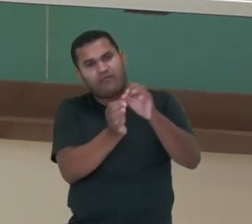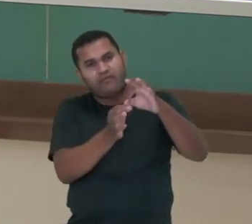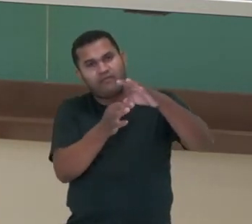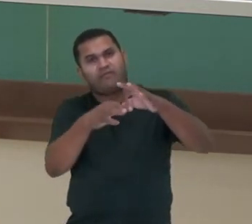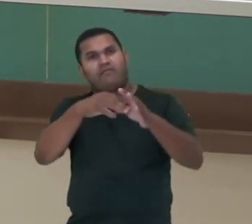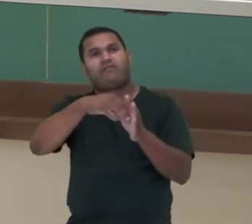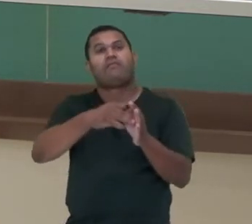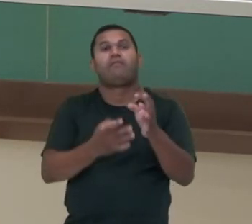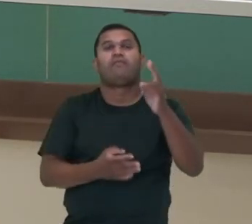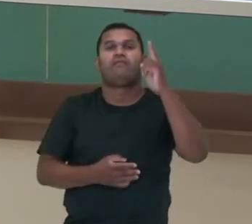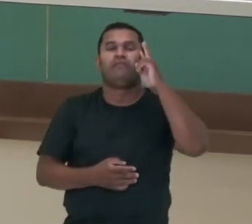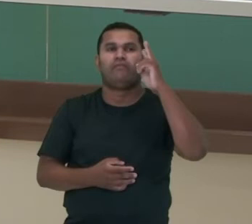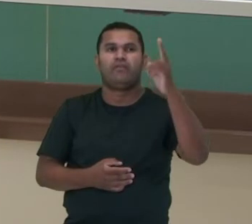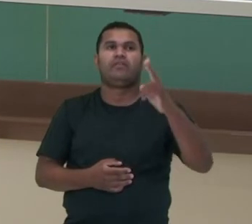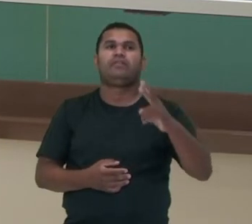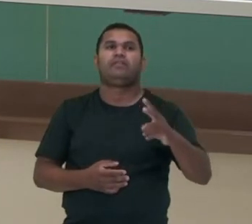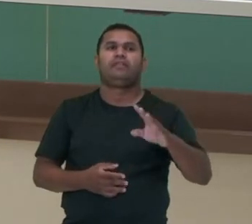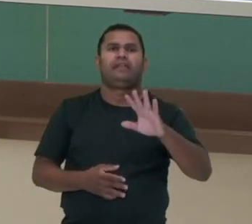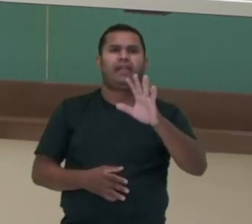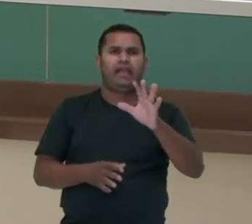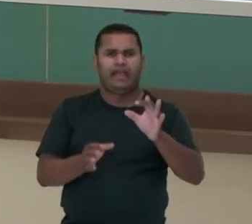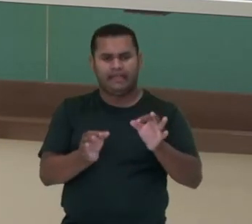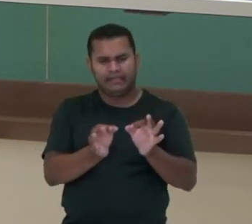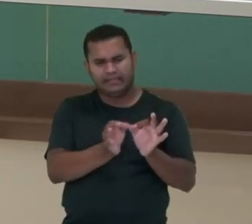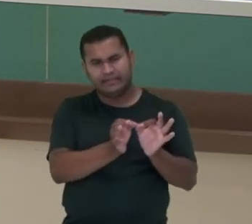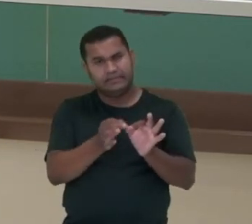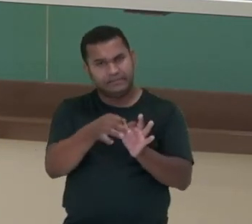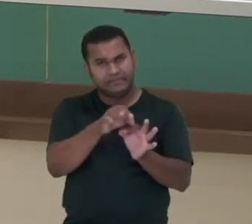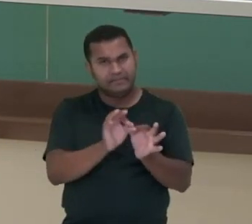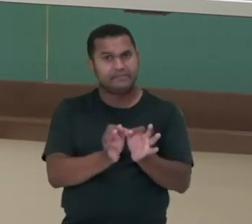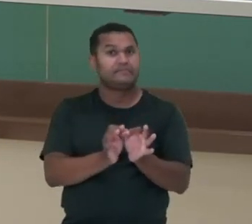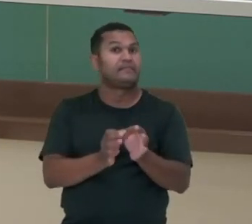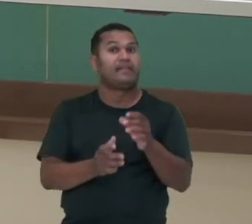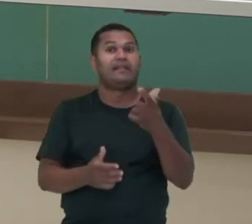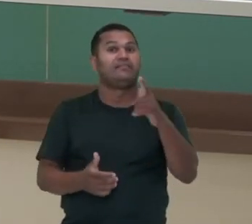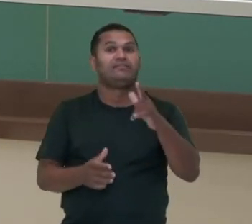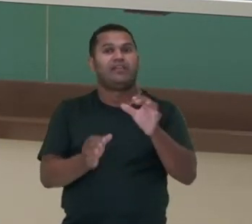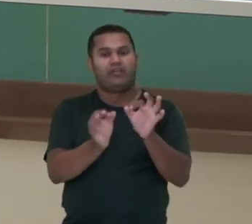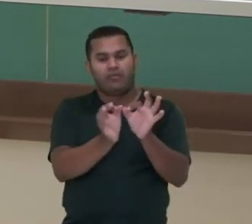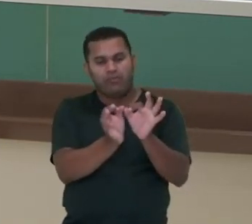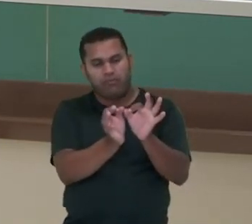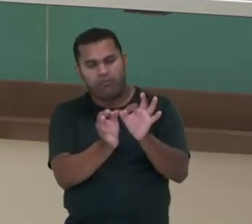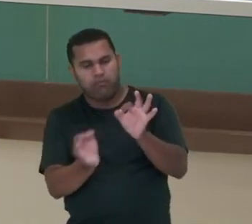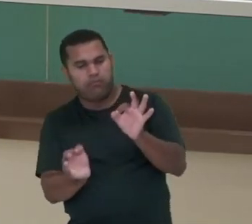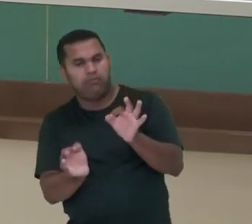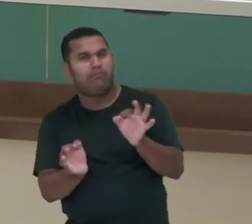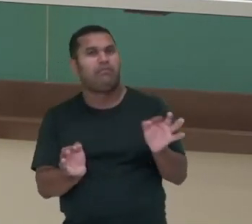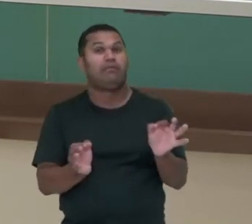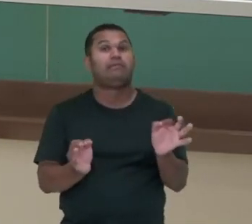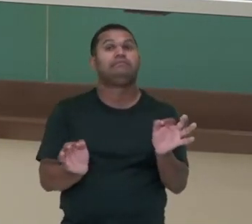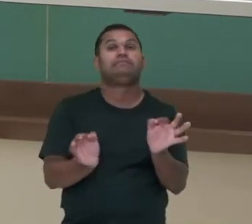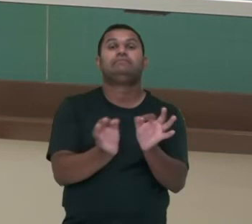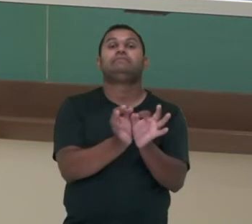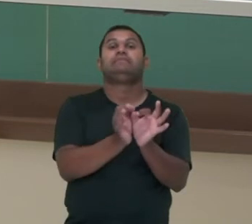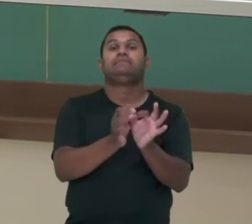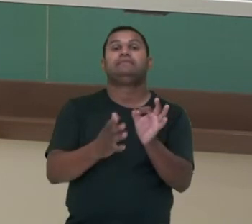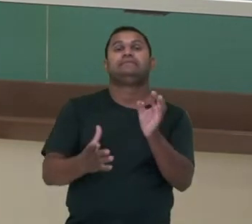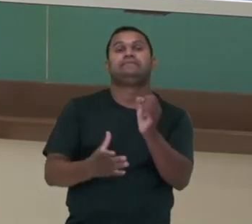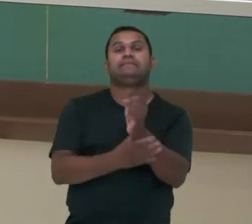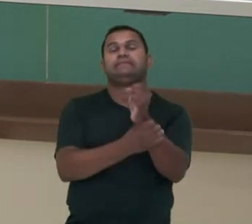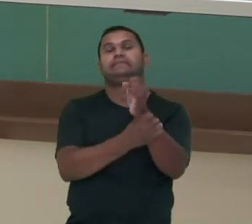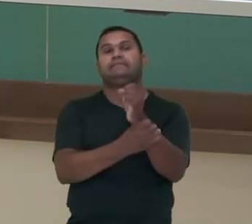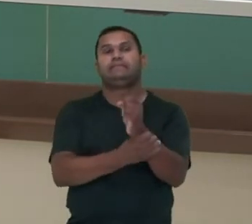compactação. Assim, os fatores de transcrição não podem se ligar ao DNA e os genes não são expressos. Ou seja, ela